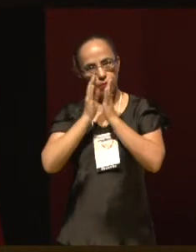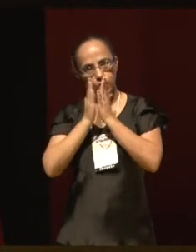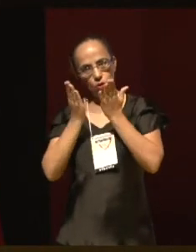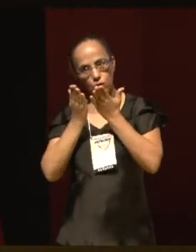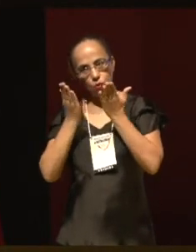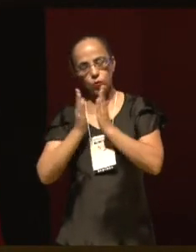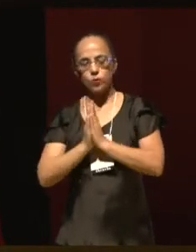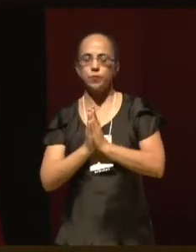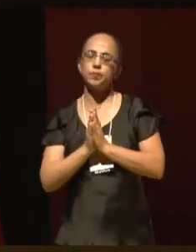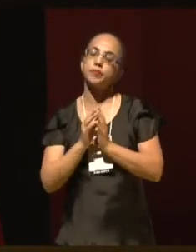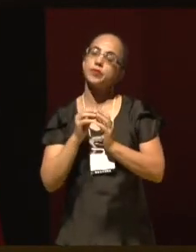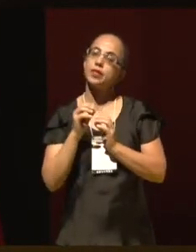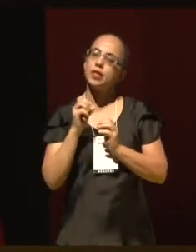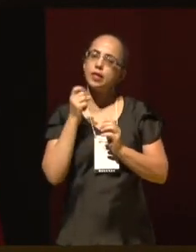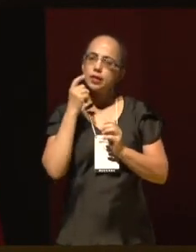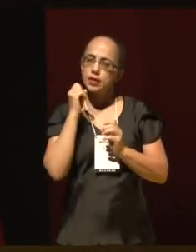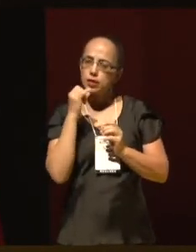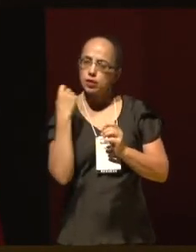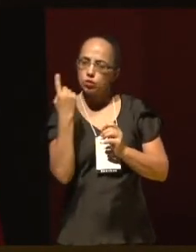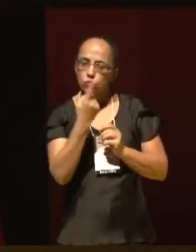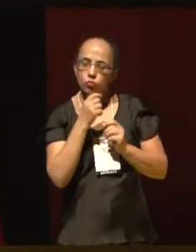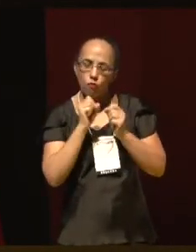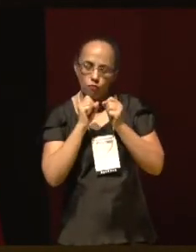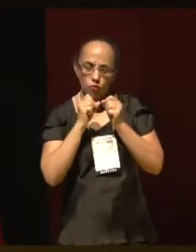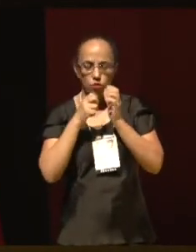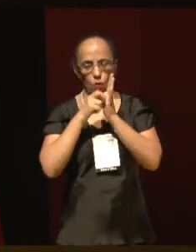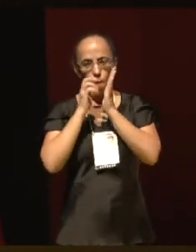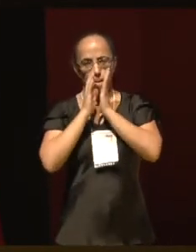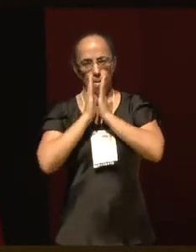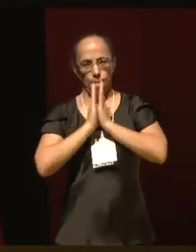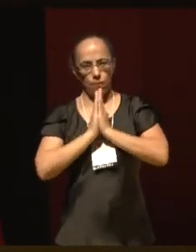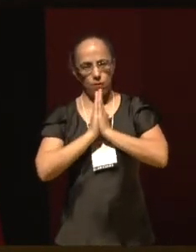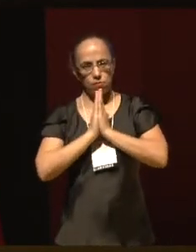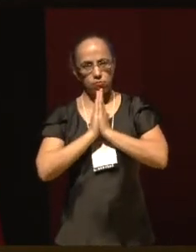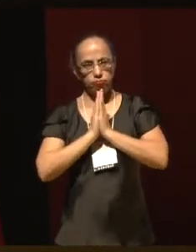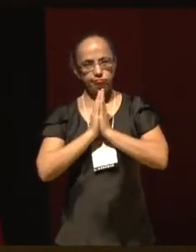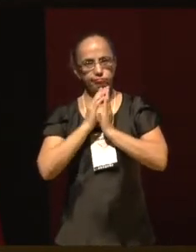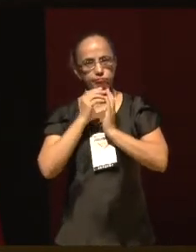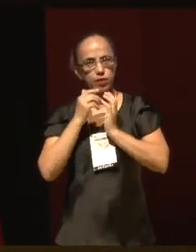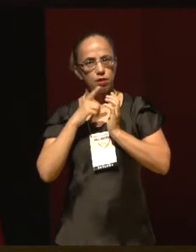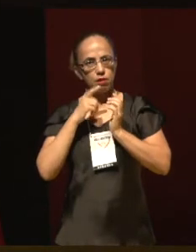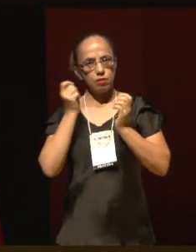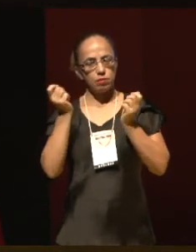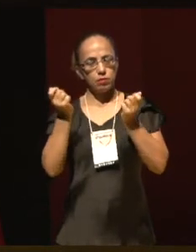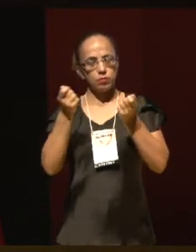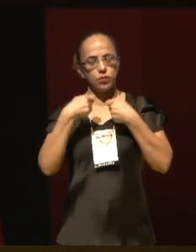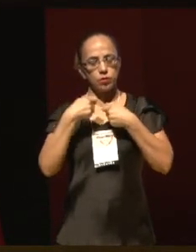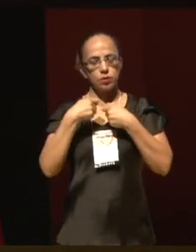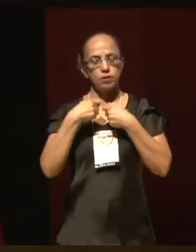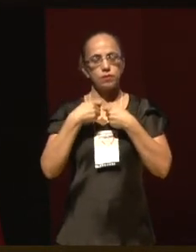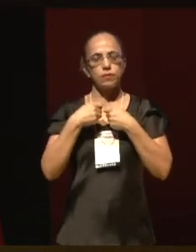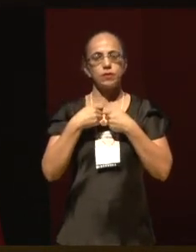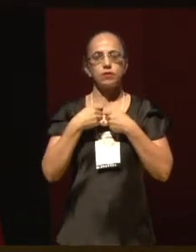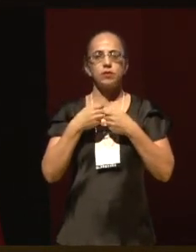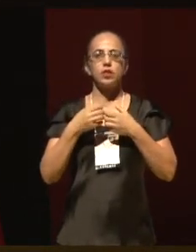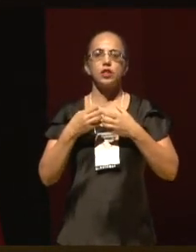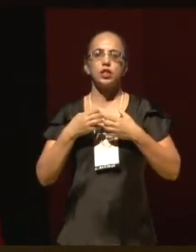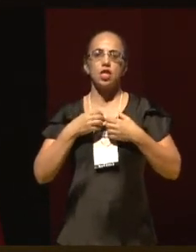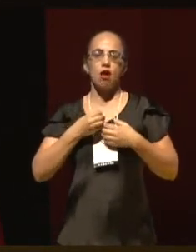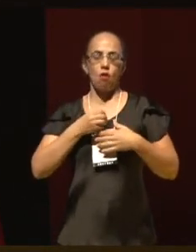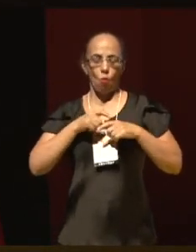Quando nós fazemos uma prece, temos a possibilidade de preencher esse vazio